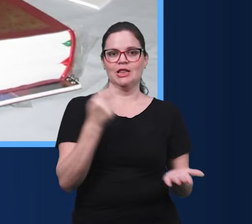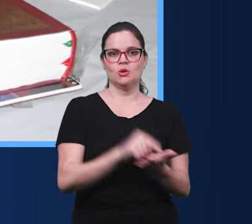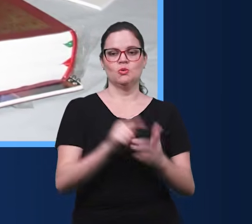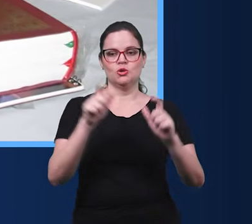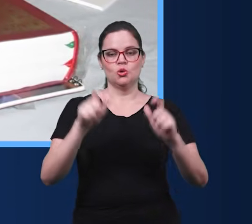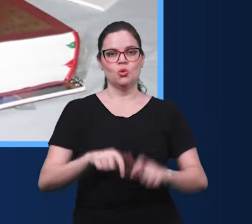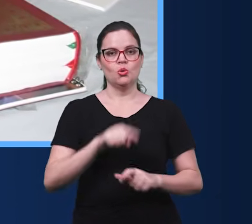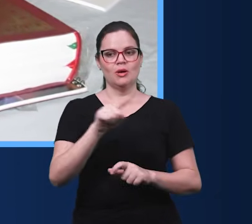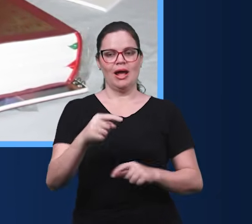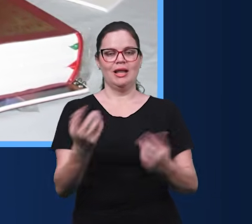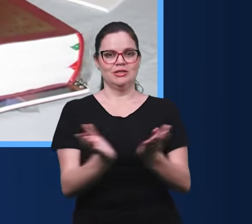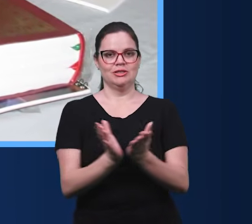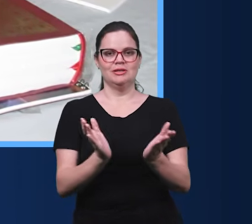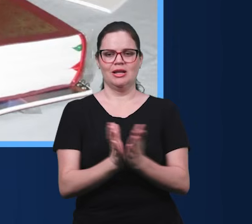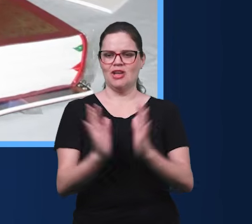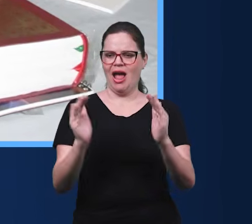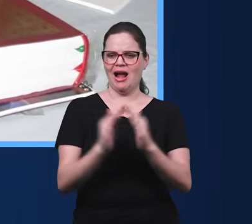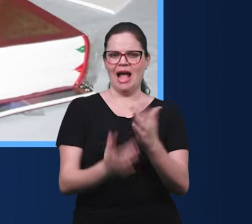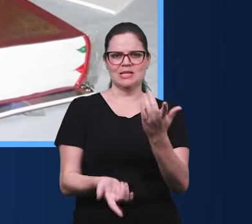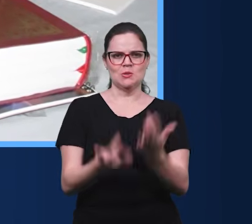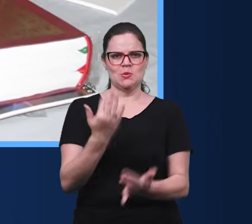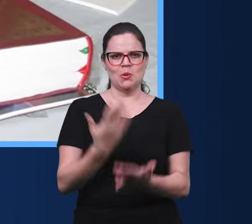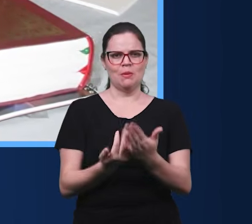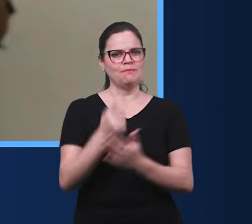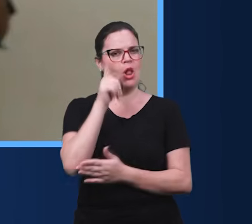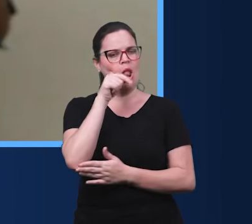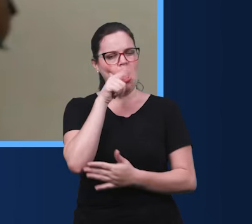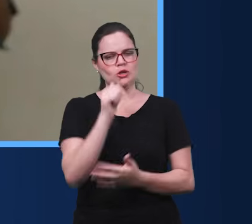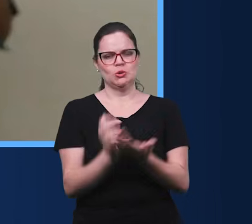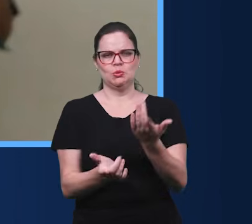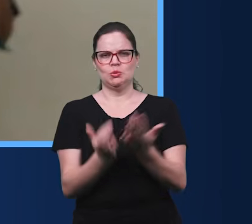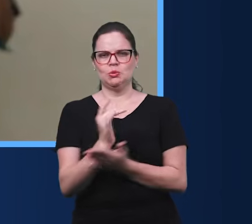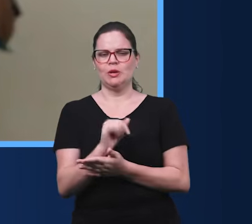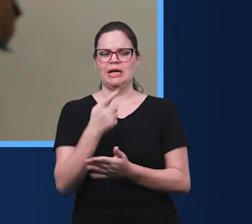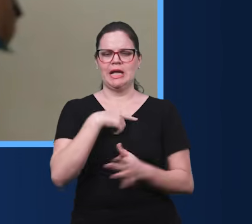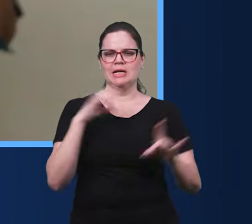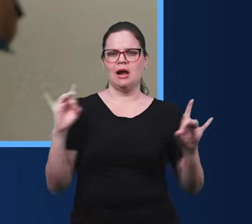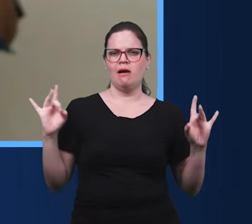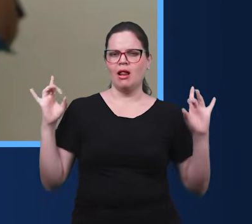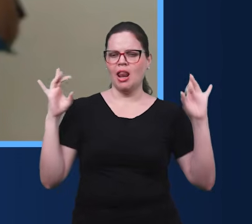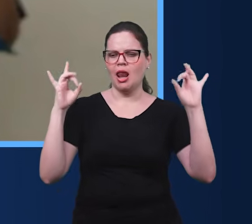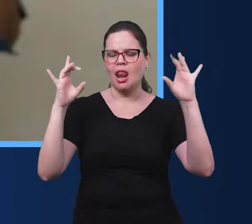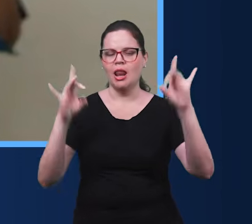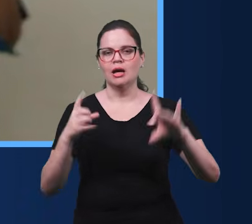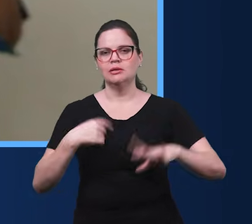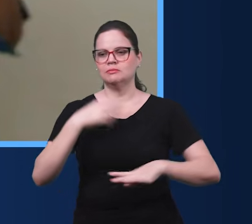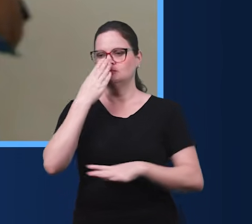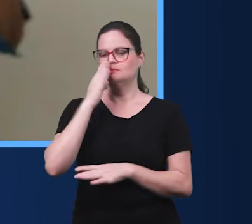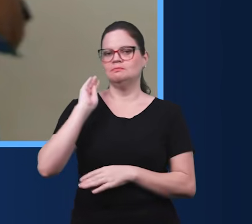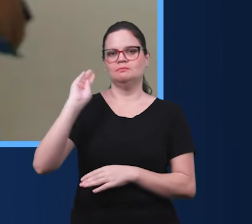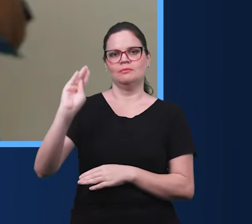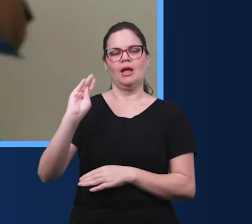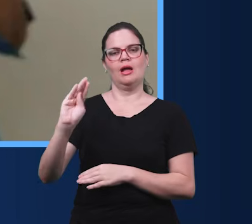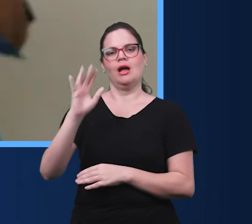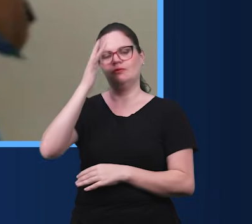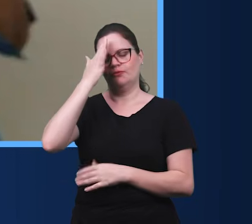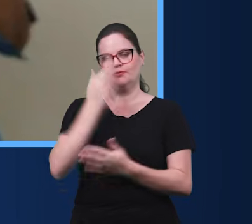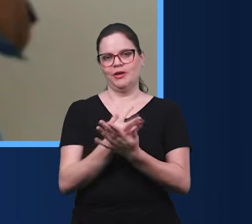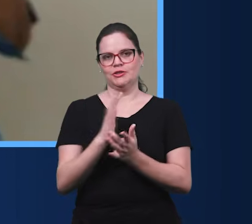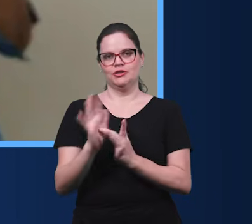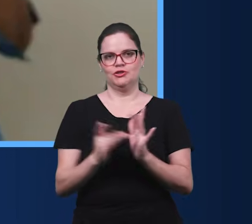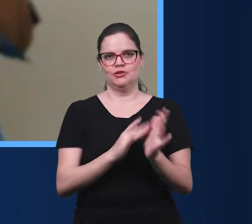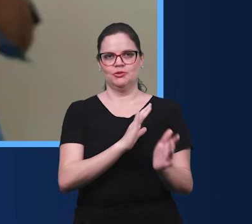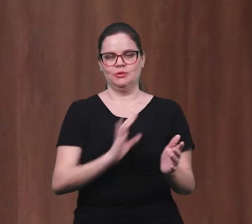queimadas, seus comércios vandalizados e estão sendo ameaçados e forçados a renunciarem à sua fé